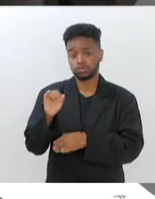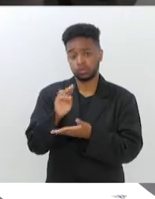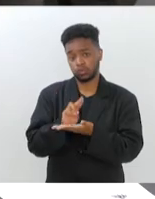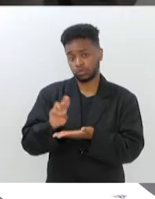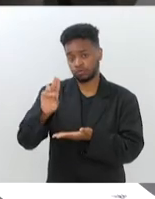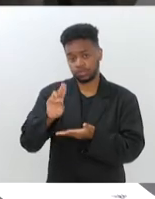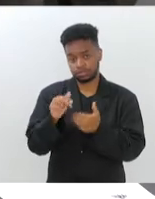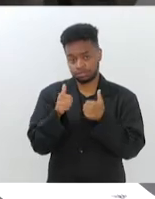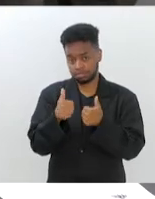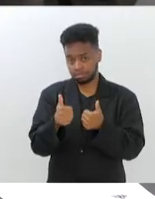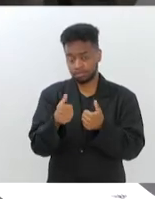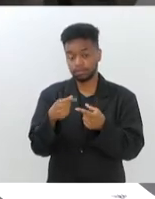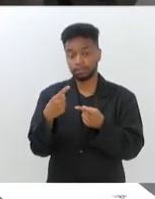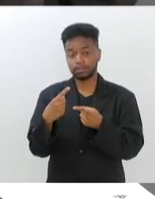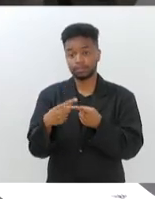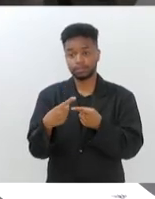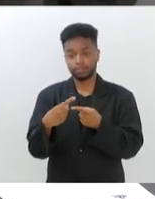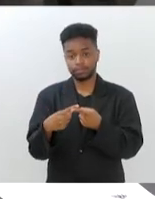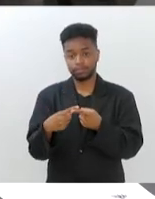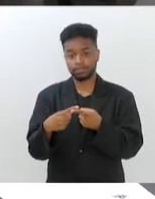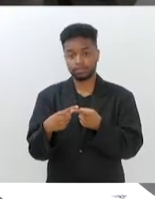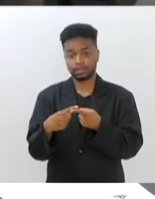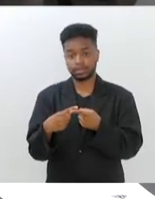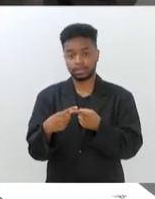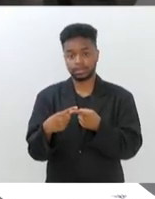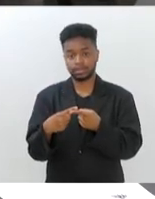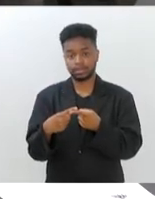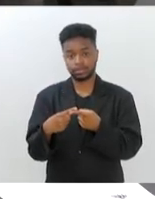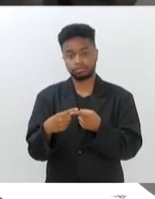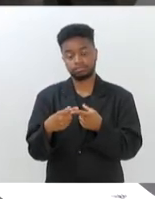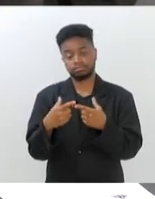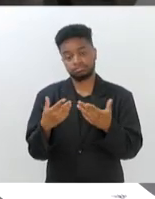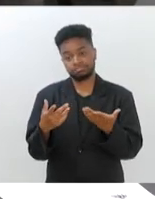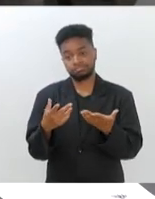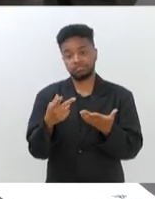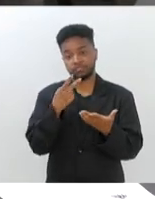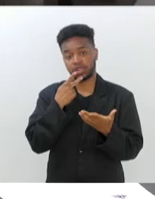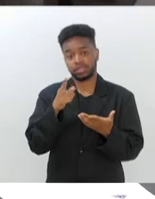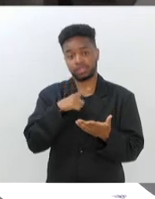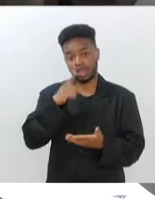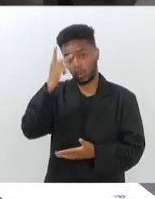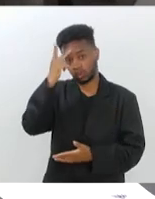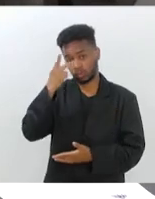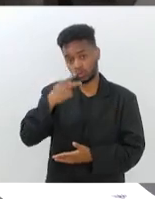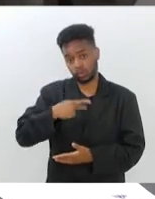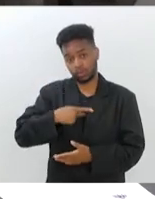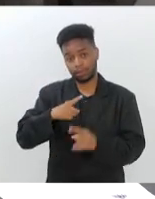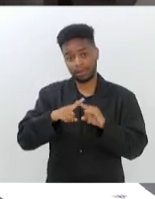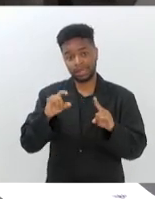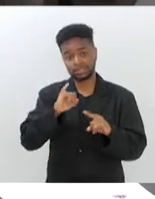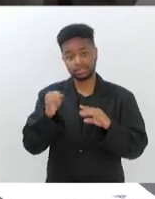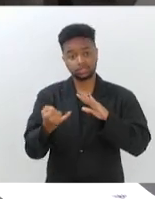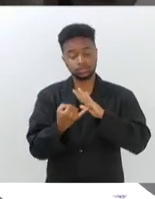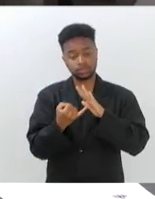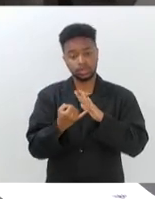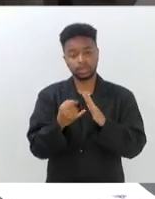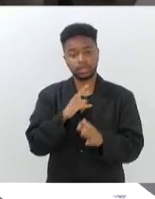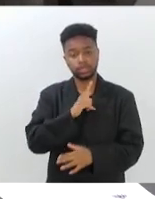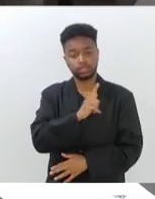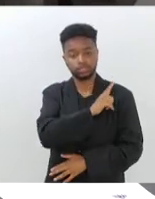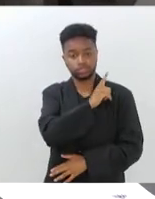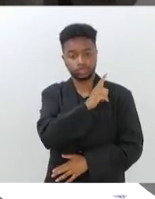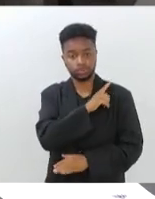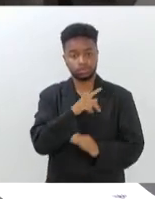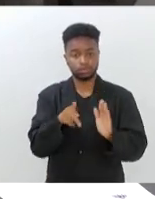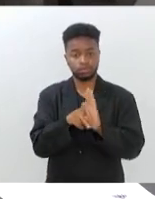universidade porque sen não alegando autonomia se uma instituição tá sob gestão do